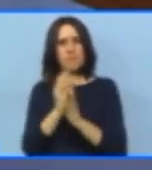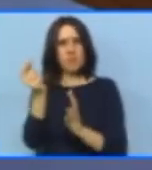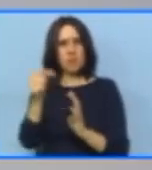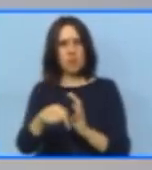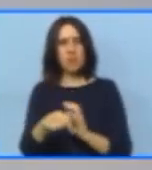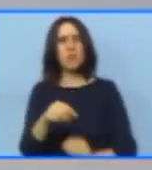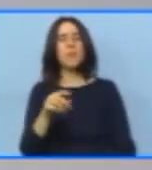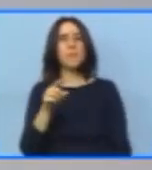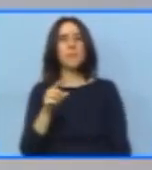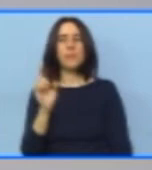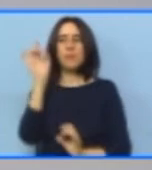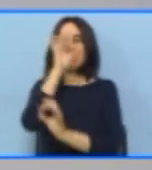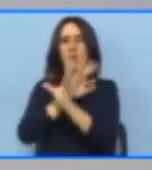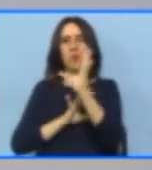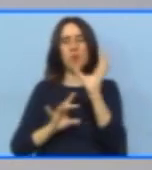também permite